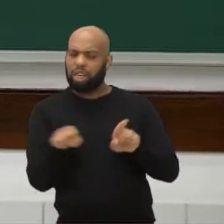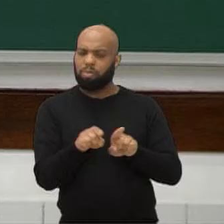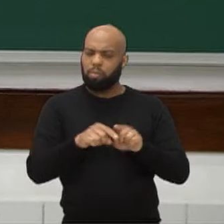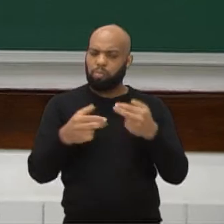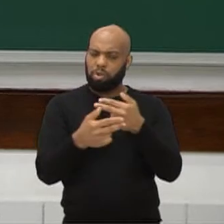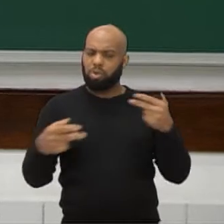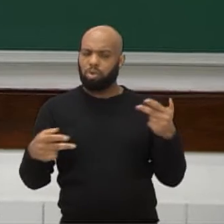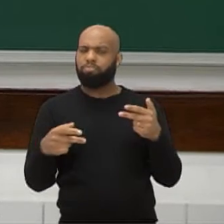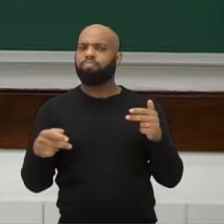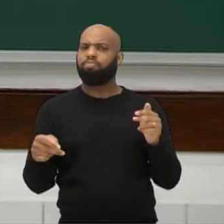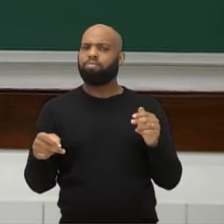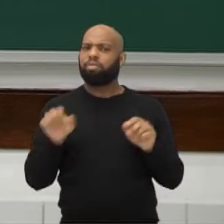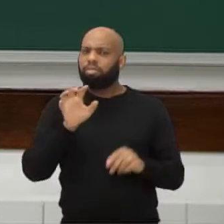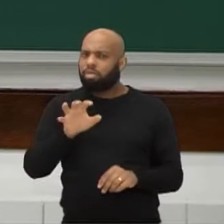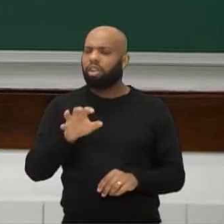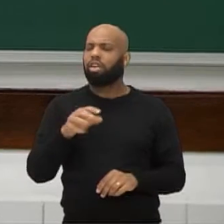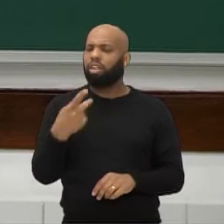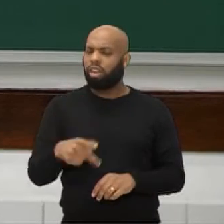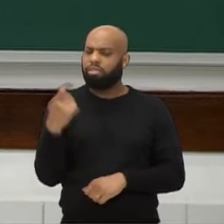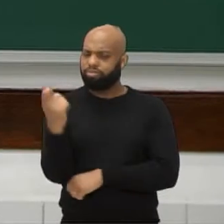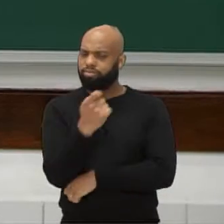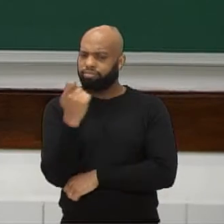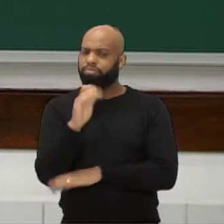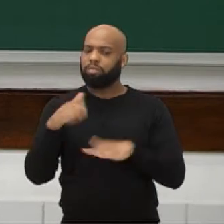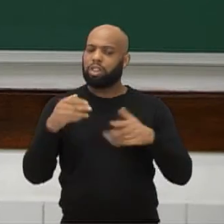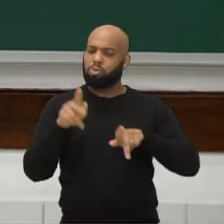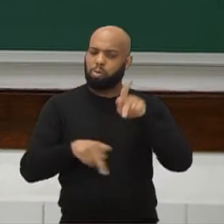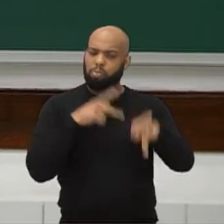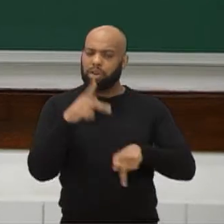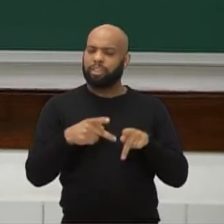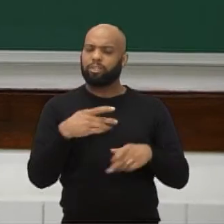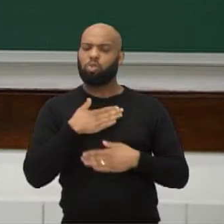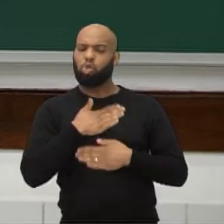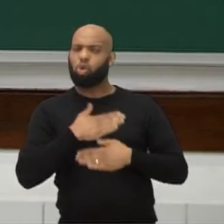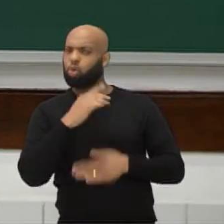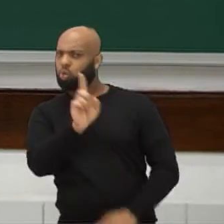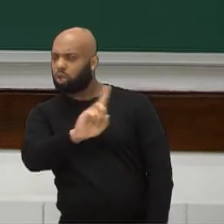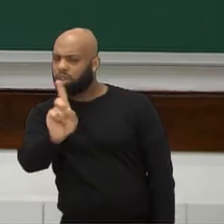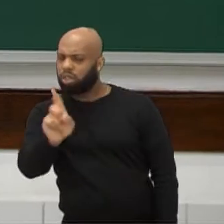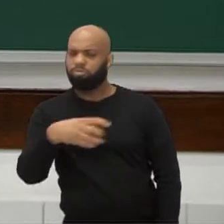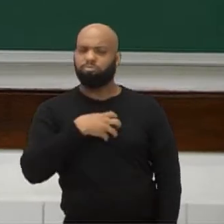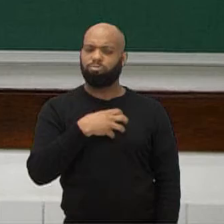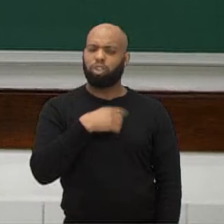aos assuntos provinciais. Tá? Então, a população estava insatisfeita com esse governo.